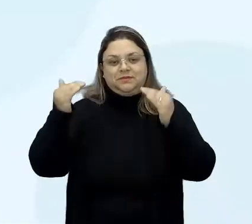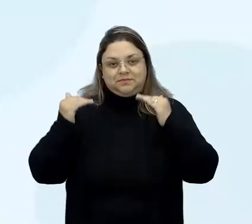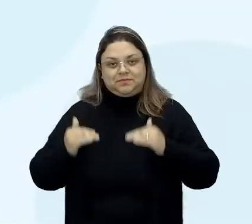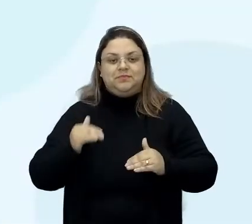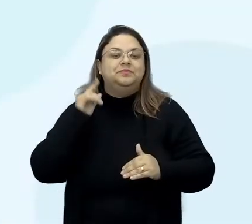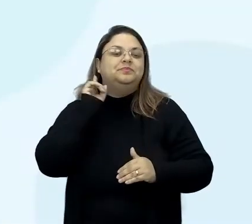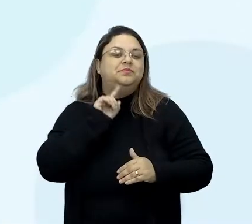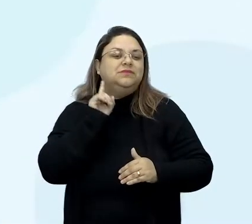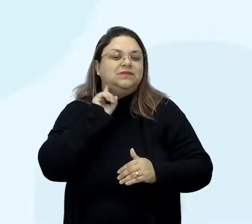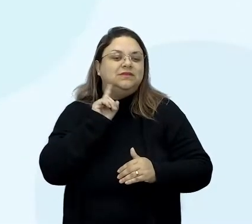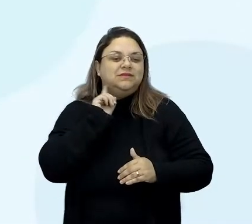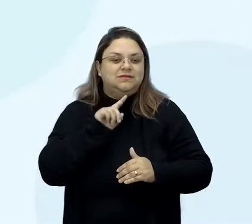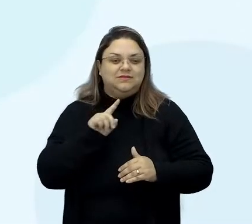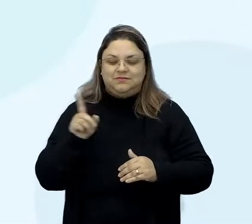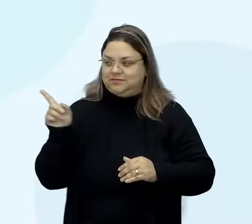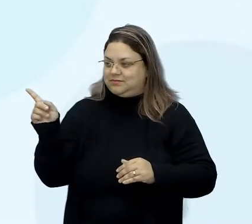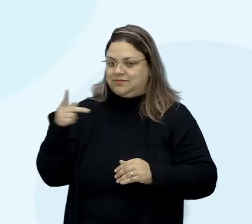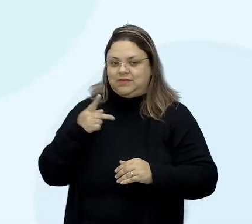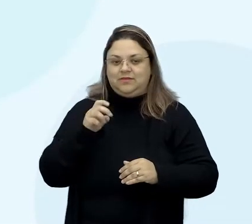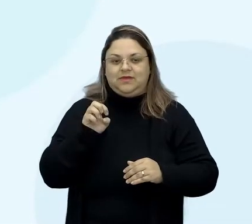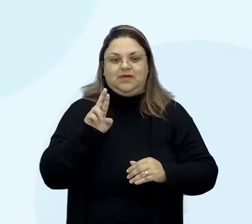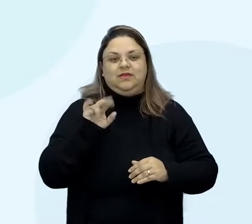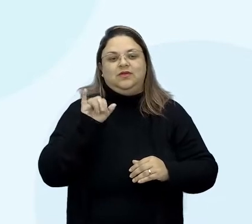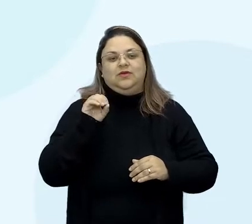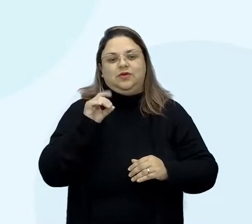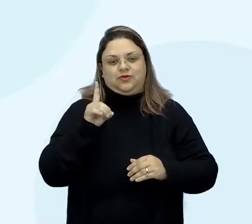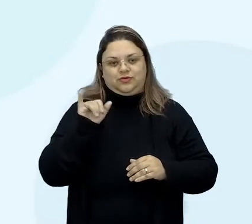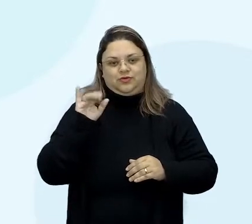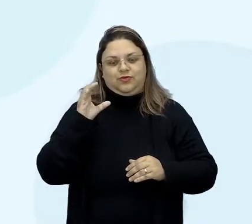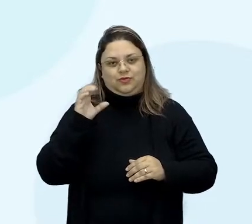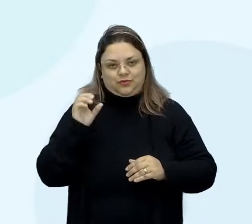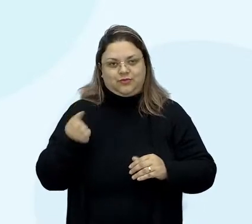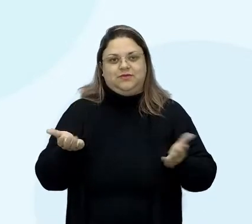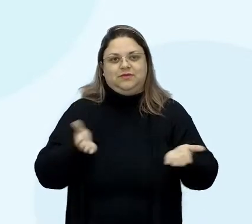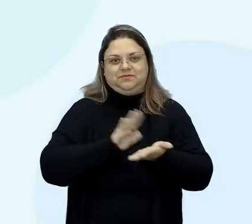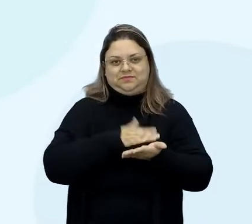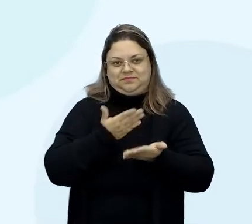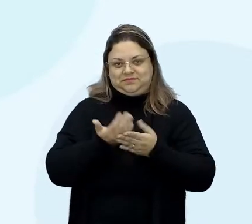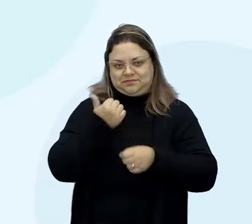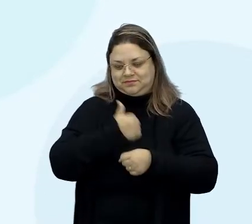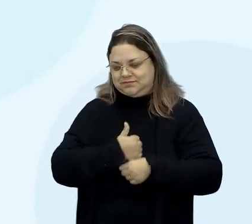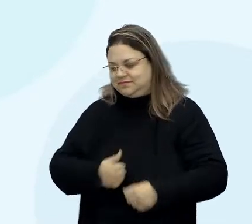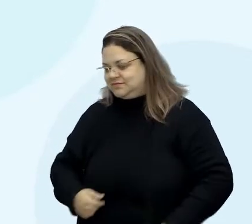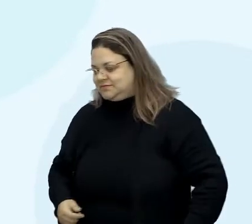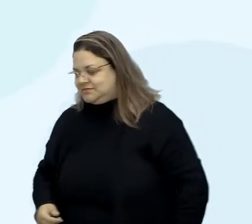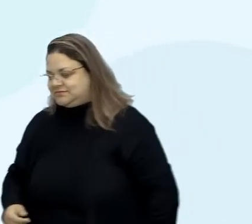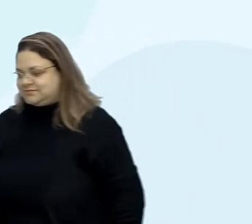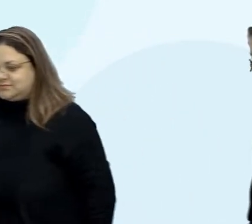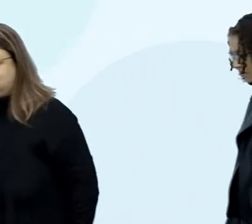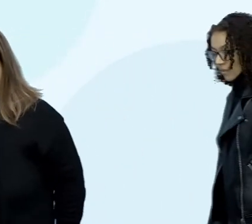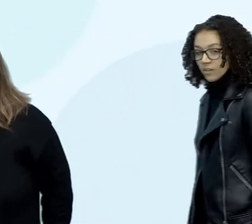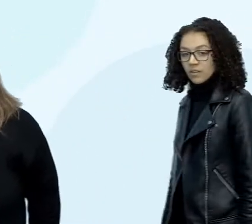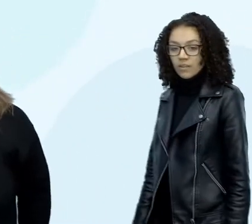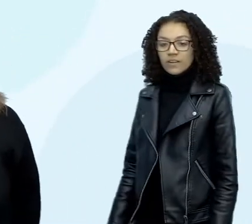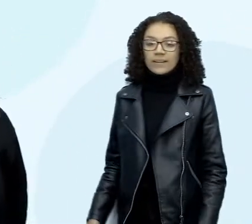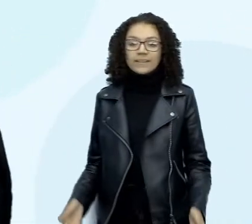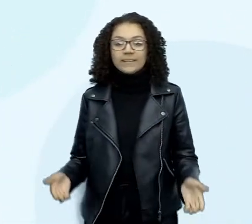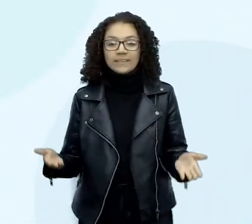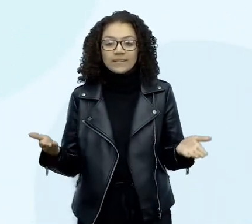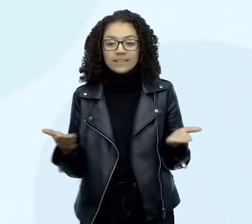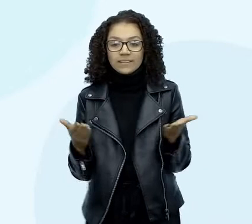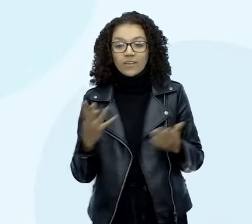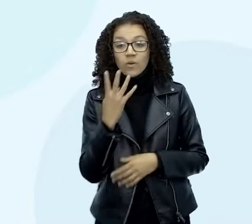uma olhada, uma plataforma digital de acesso, eu não conhecia essa aqui, de acesso aberto, na qual é possível acesso a 400